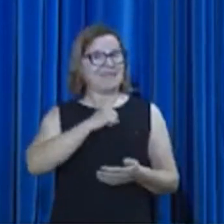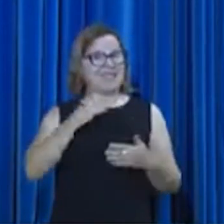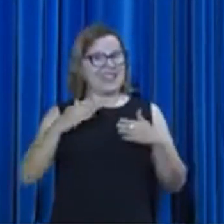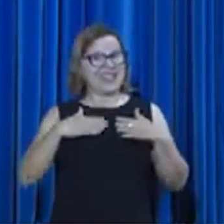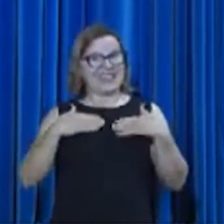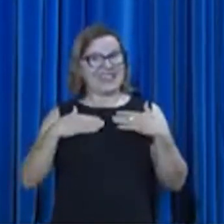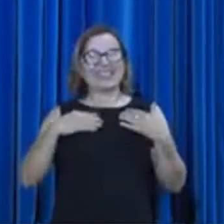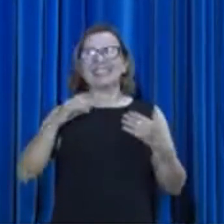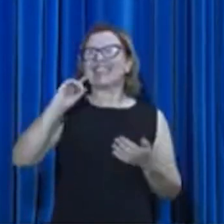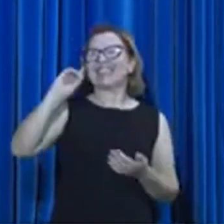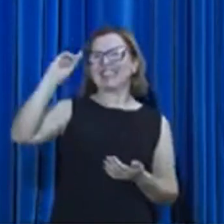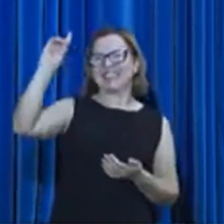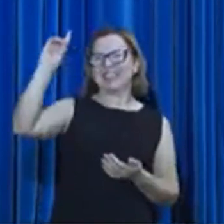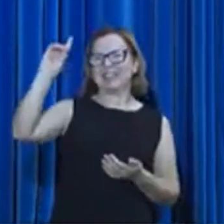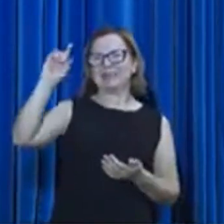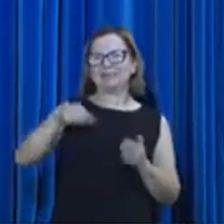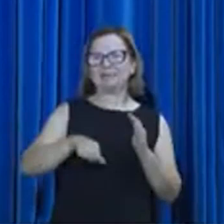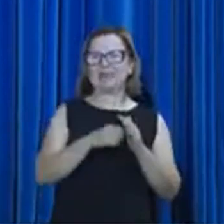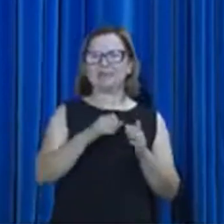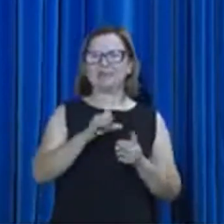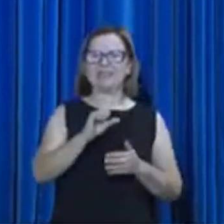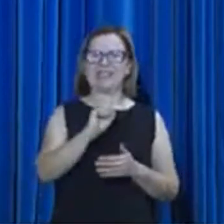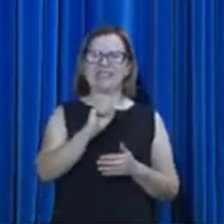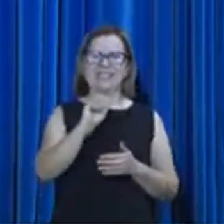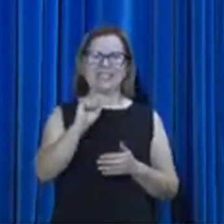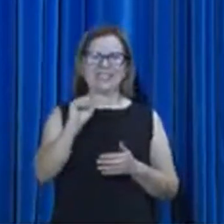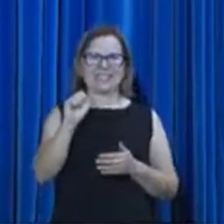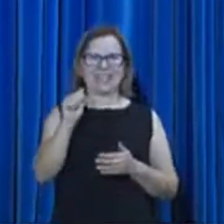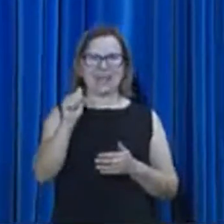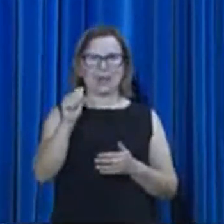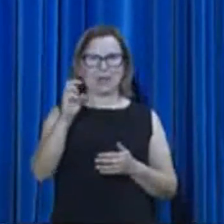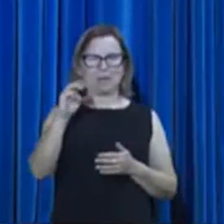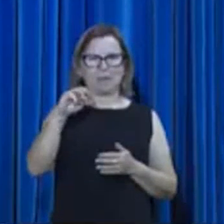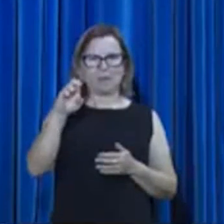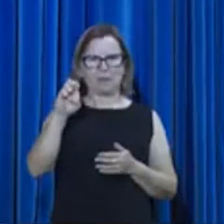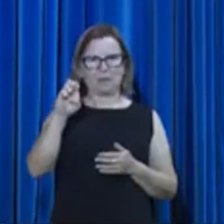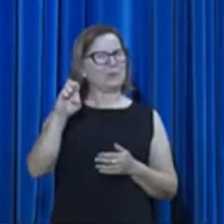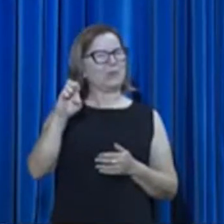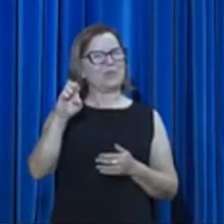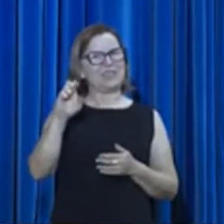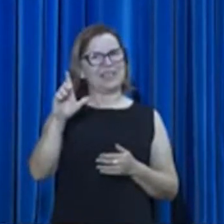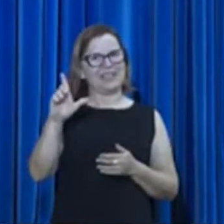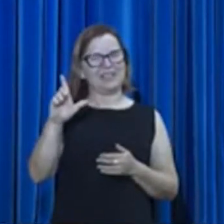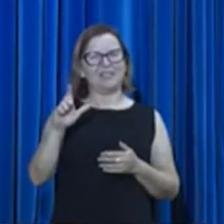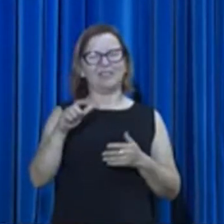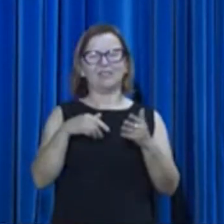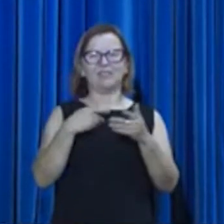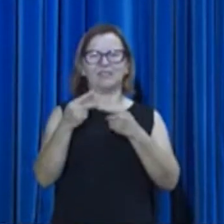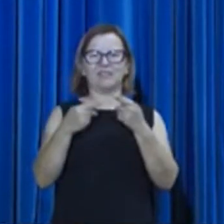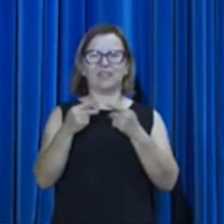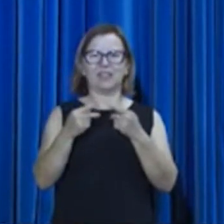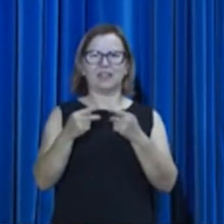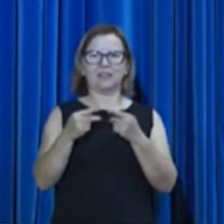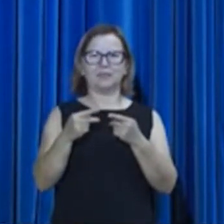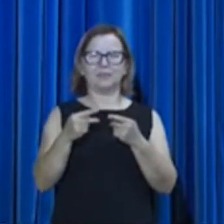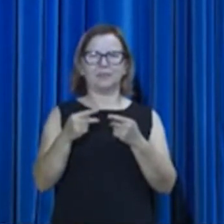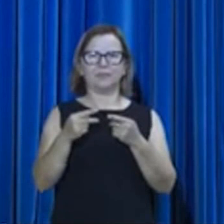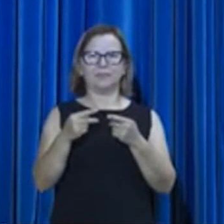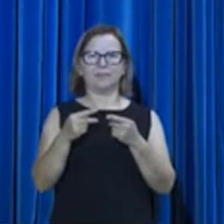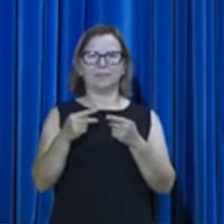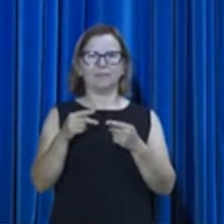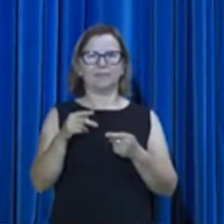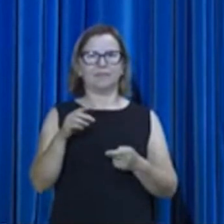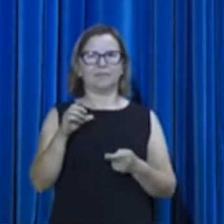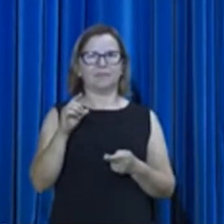nele. 1 Samuel 12, 24 diz, tão somente, pois, temei ao